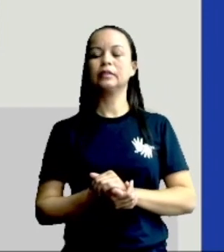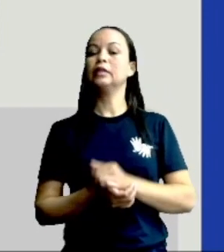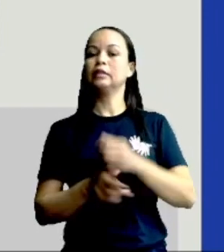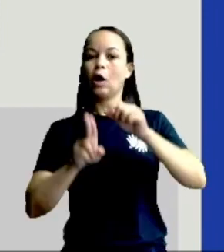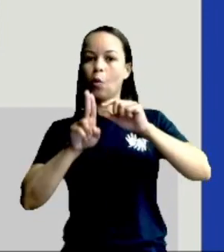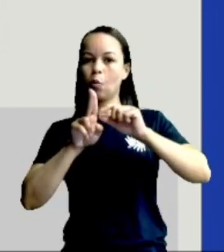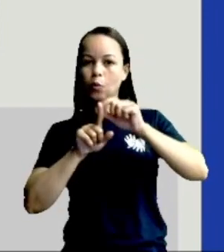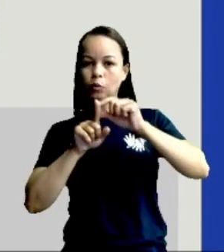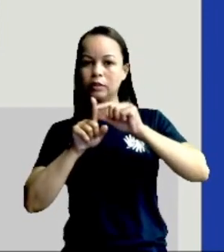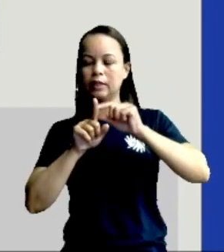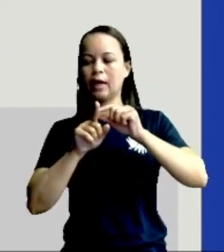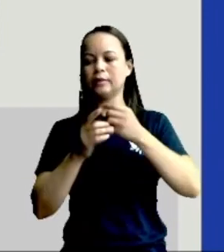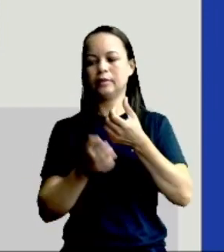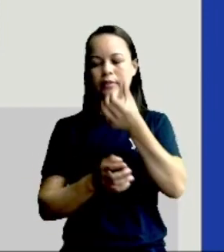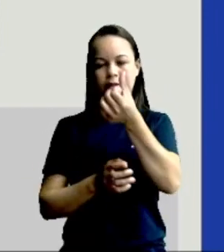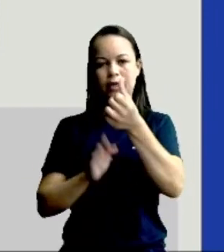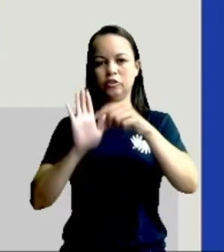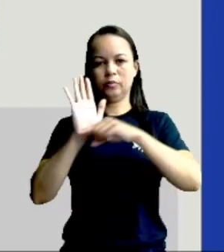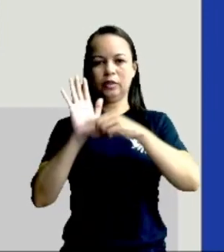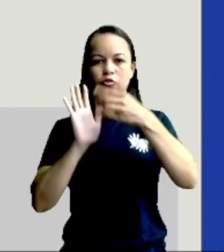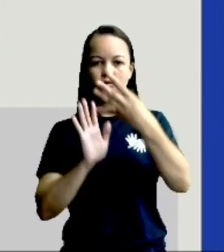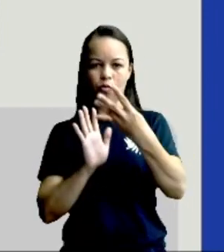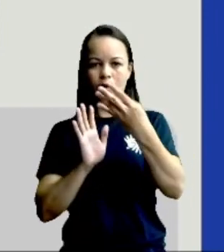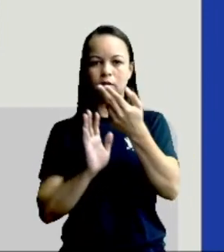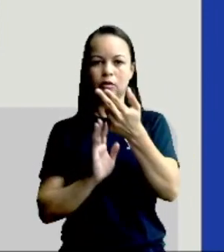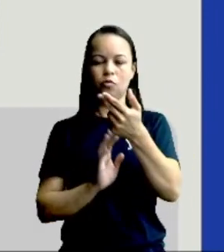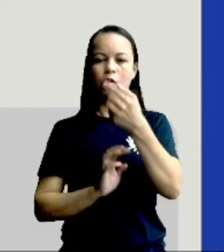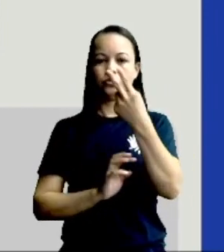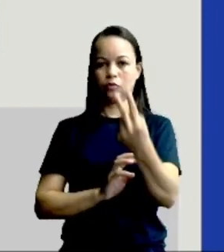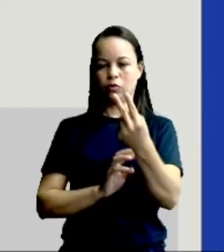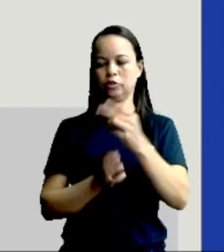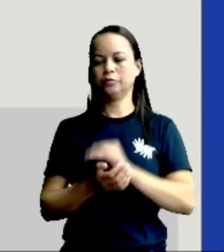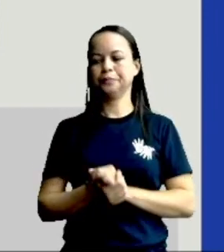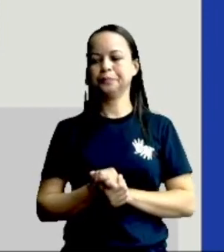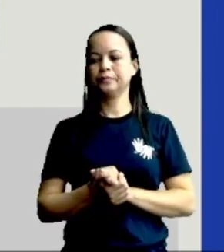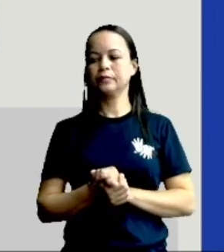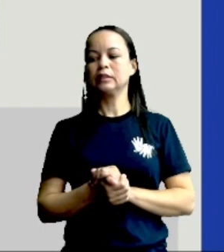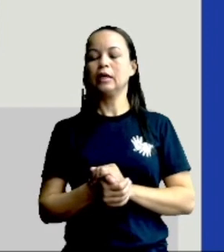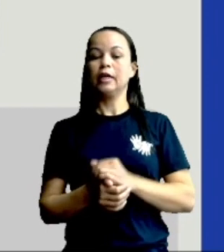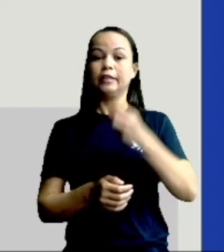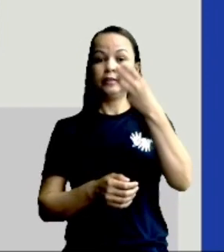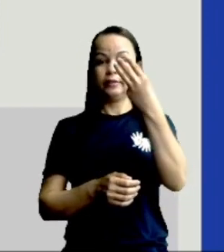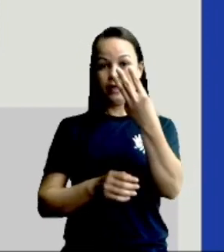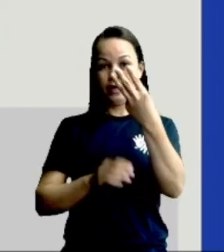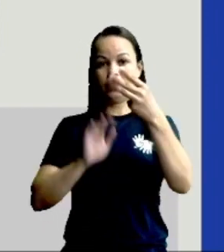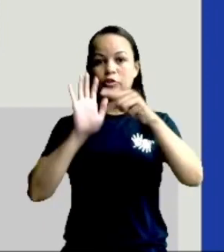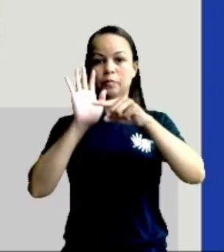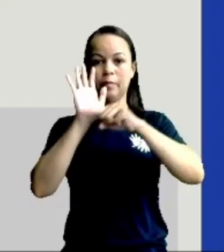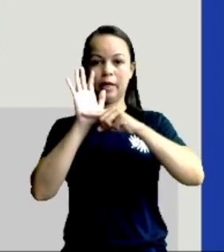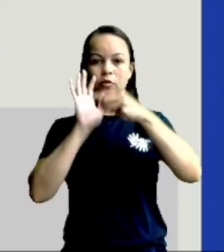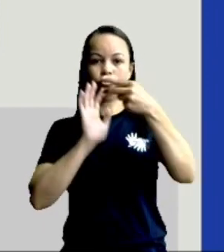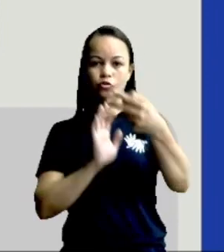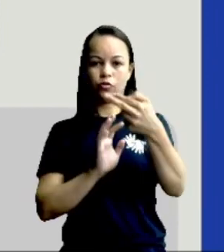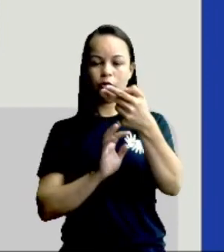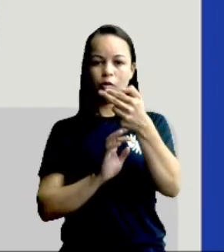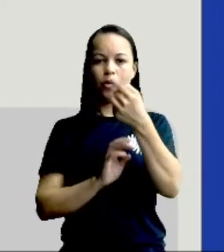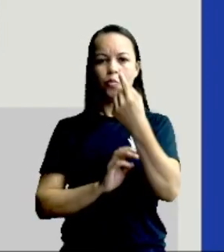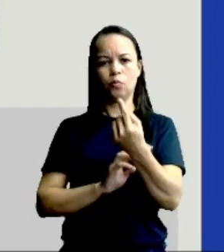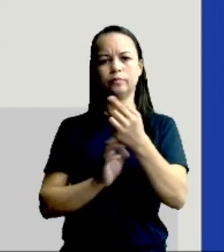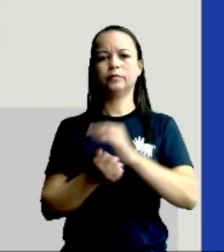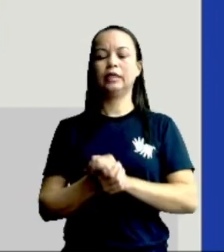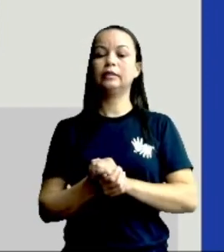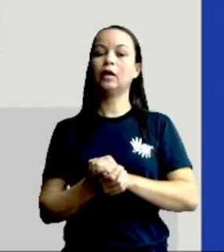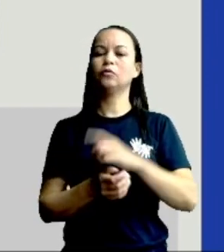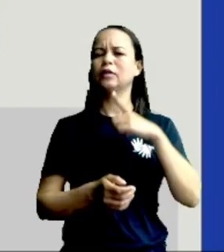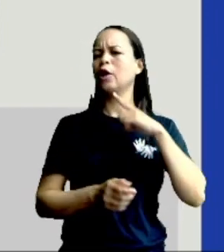unidades, 6 menos 4, 2. 3 menos 2, 1. Quem eu tive aí? 12. Então, eu já sei que